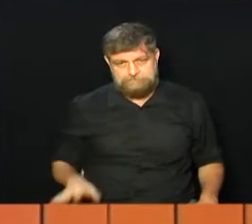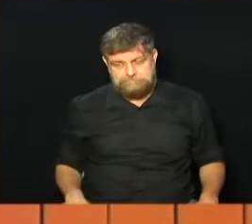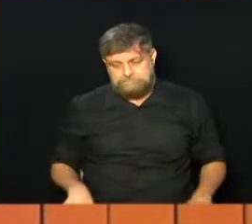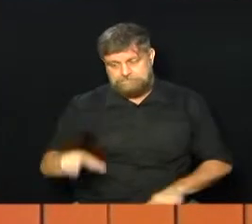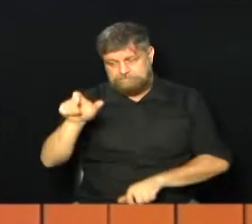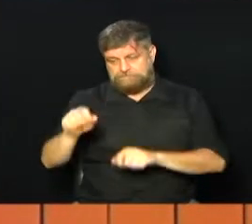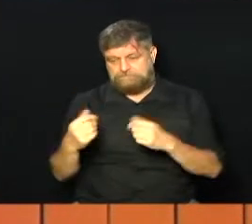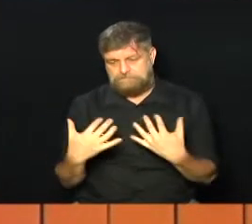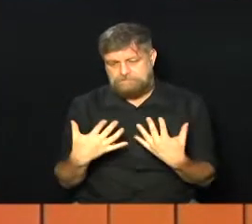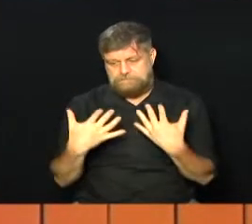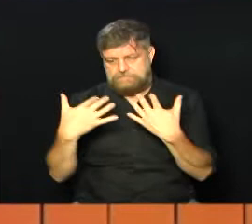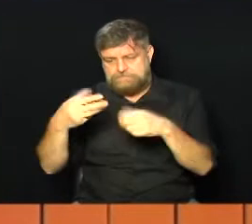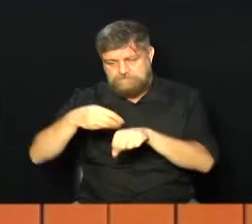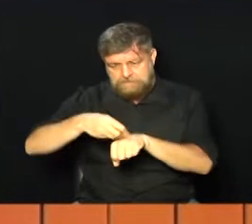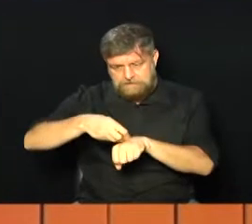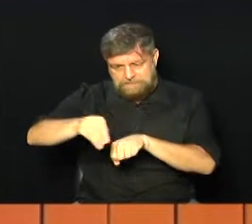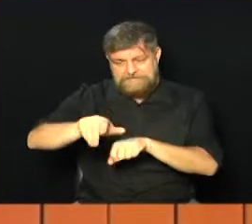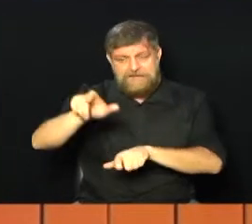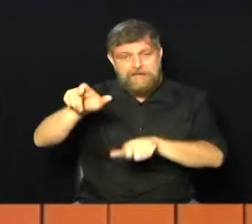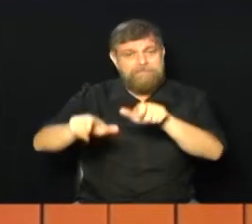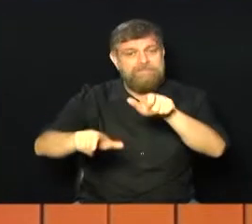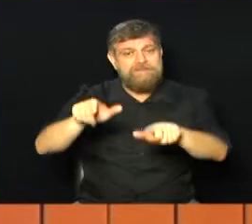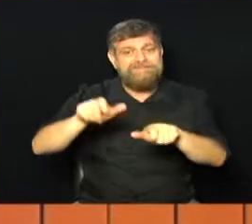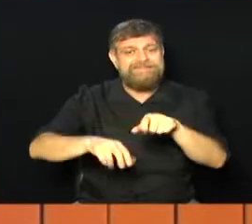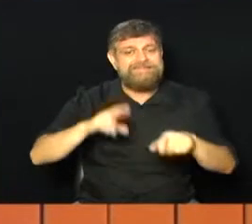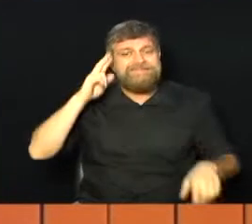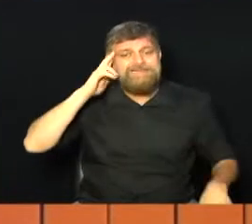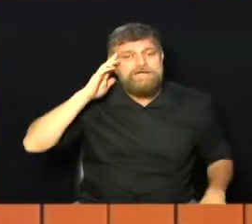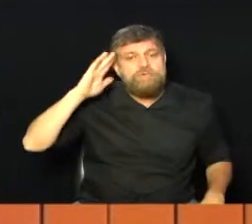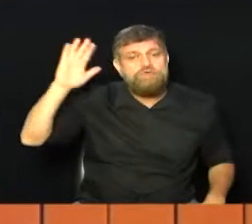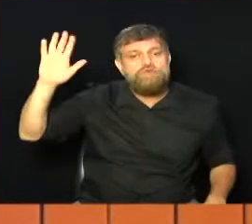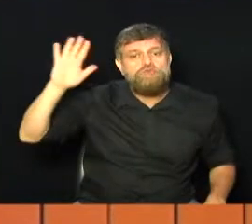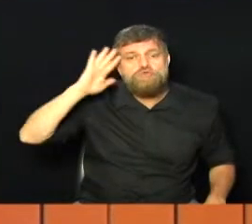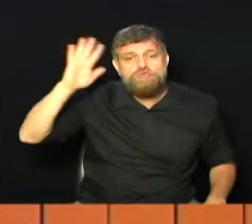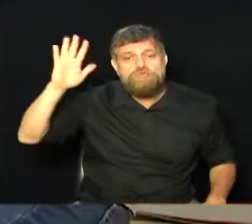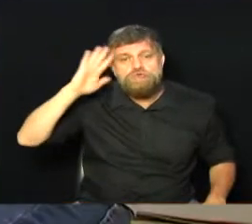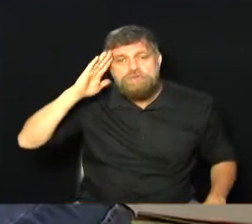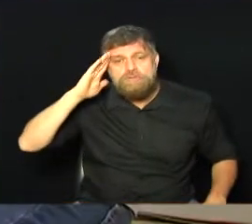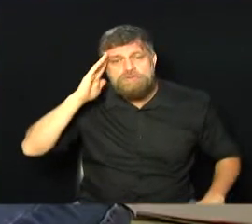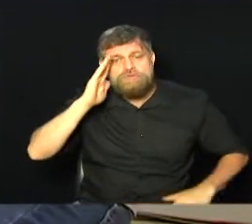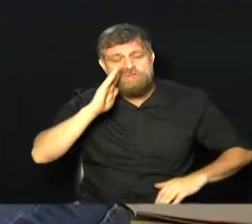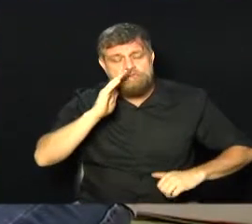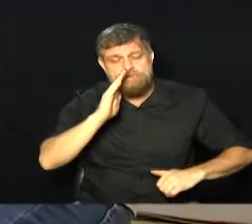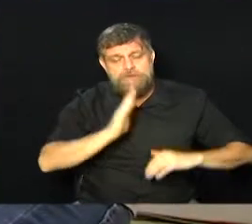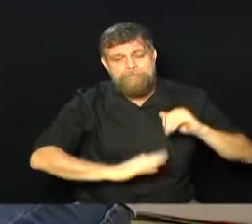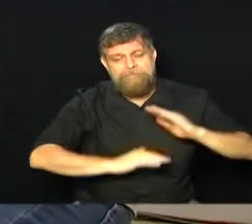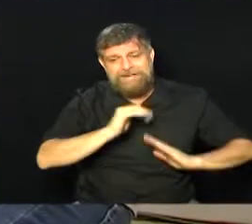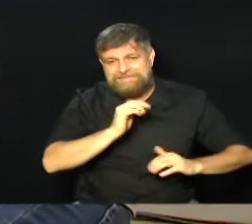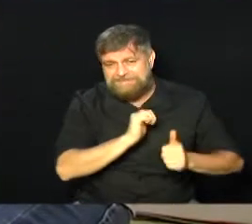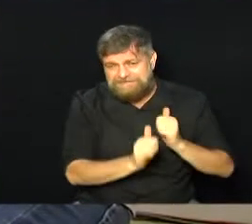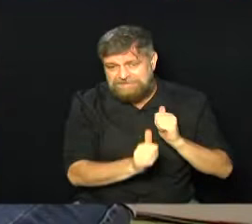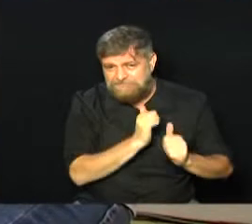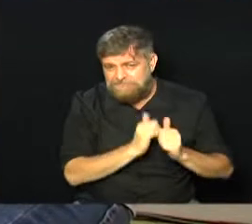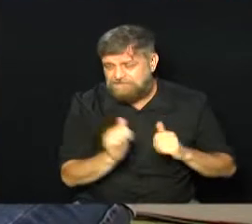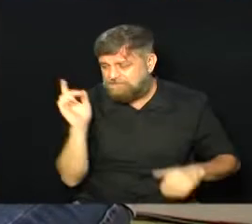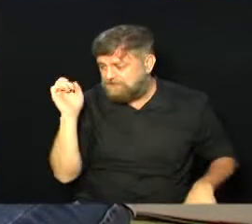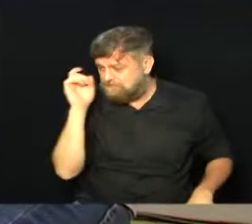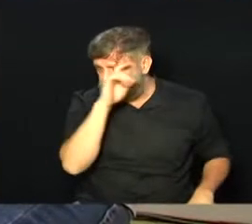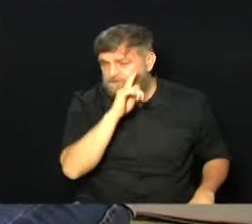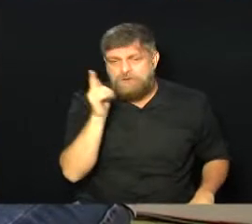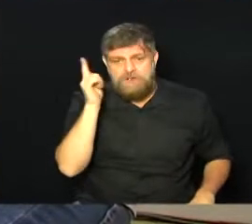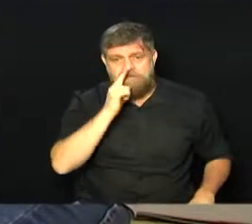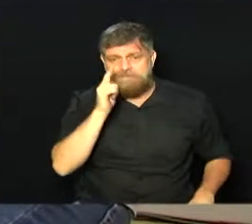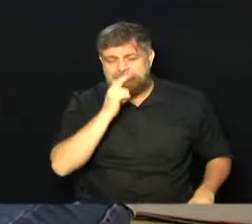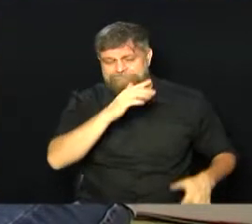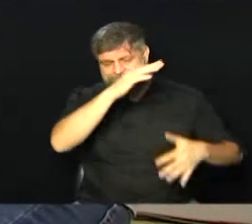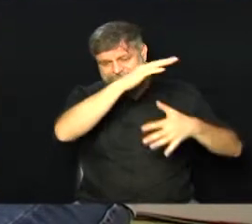nos acompanhando, para quem é jovem, para quem tem esse sonho de jogar futebol, porque é muito difícil ser jogador de futebol e atingir esse